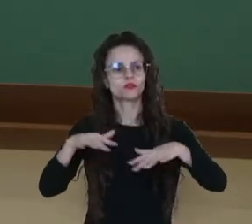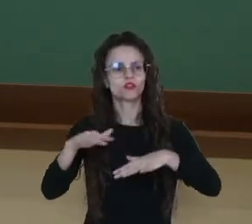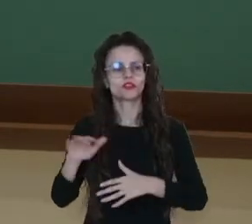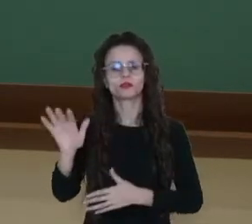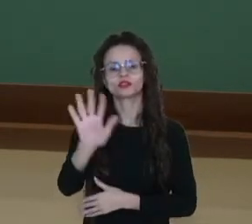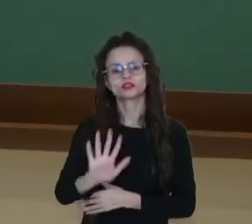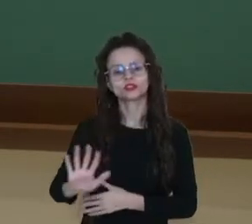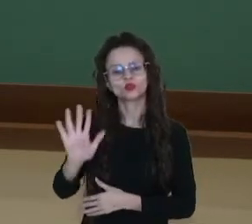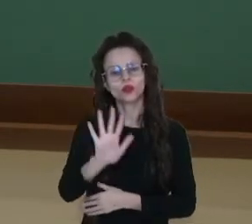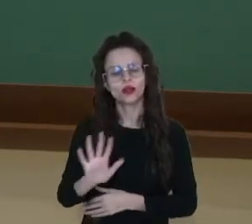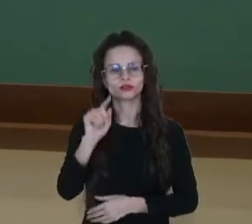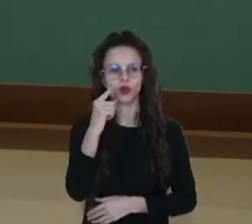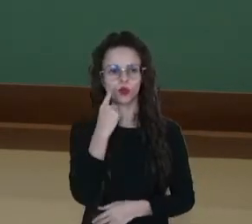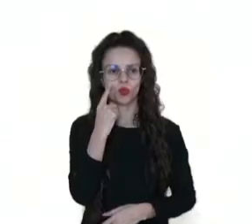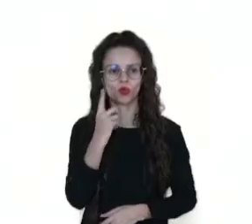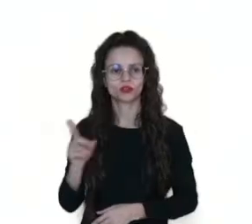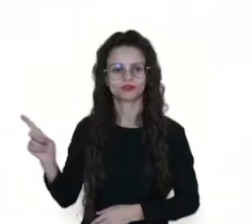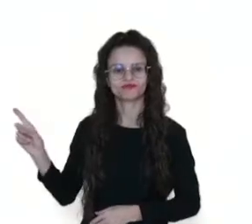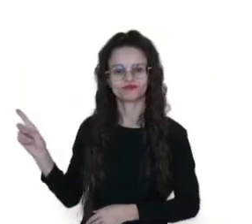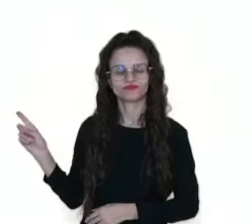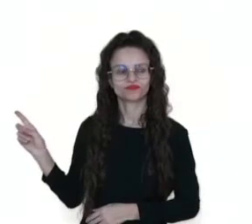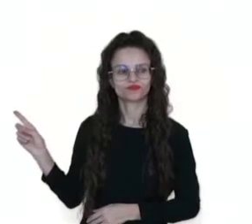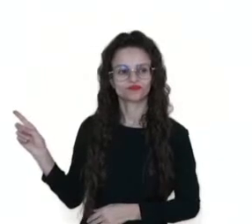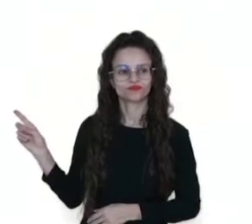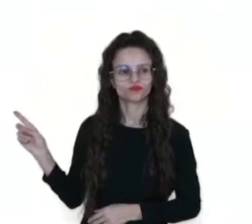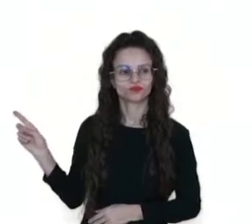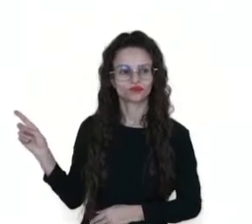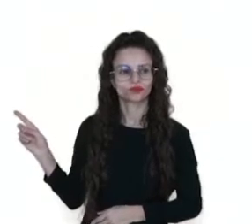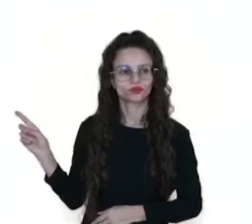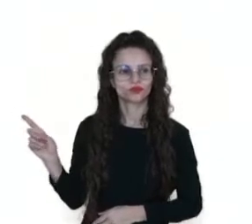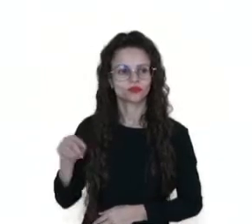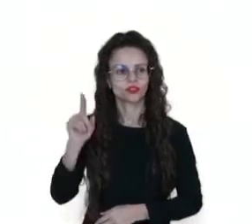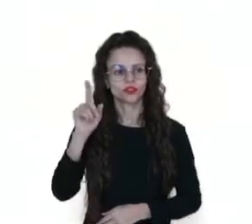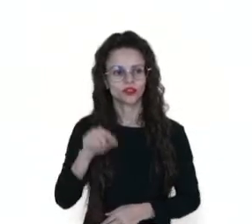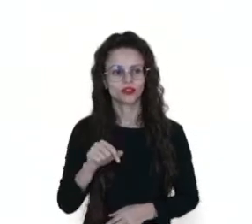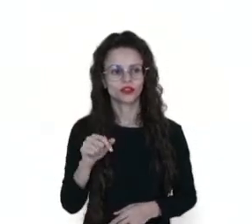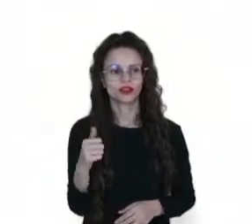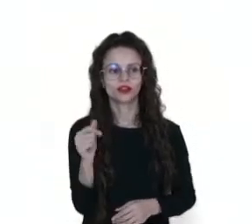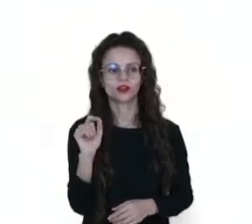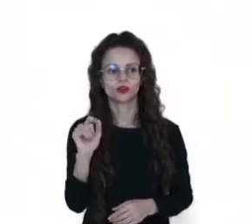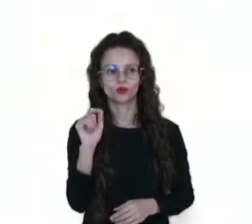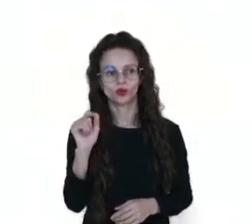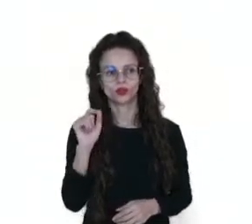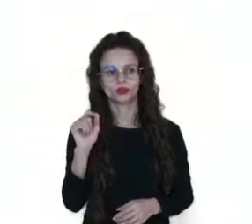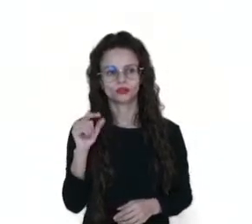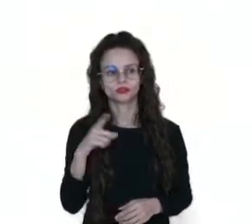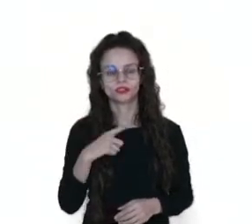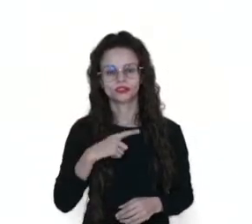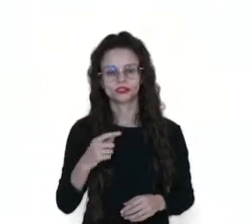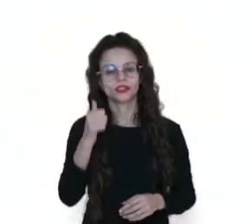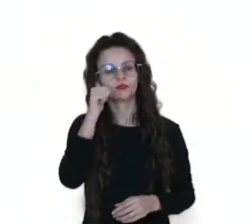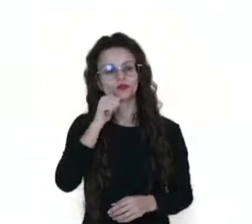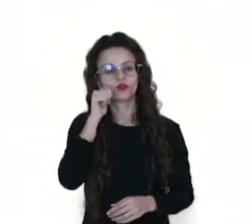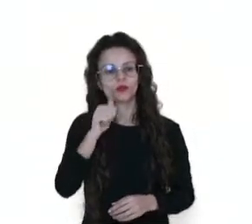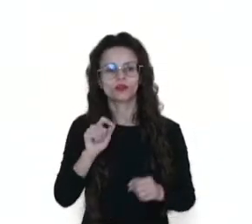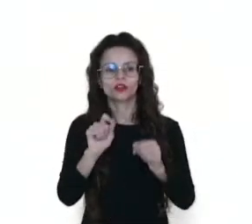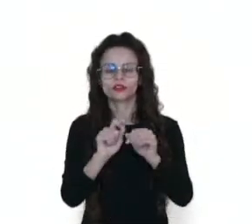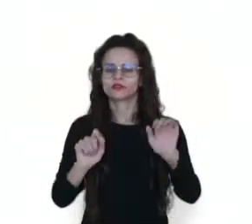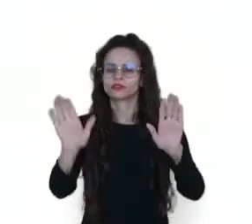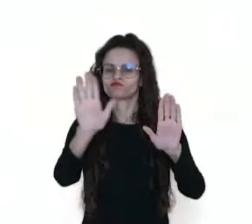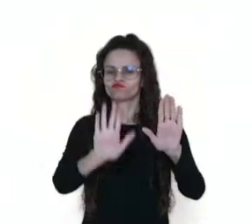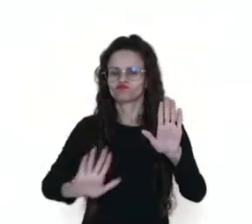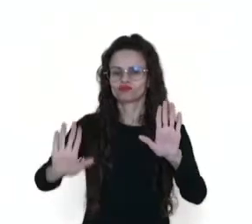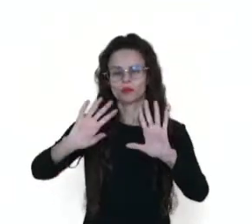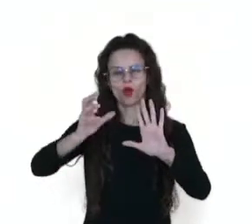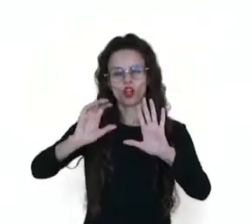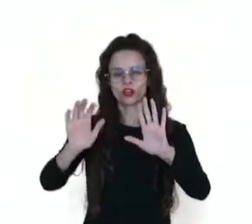circulares. Observem a imagem aqui, a segunda imagem, aonde, né, tem ali uma moça que está fazendo ali